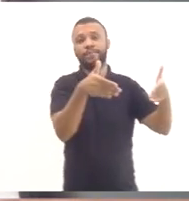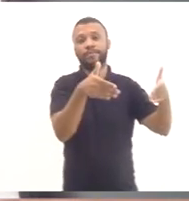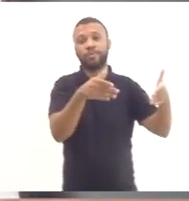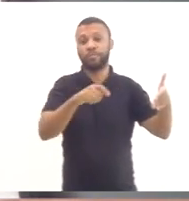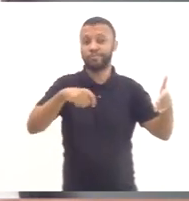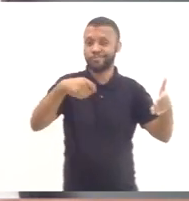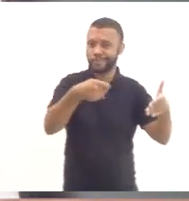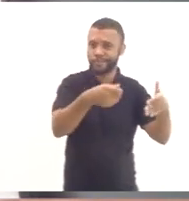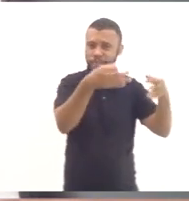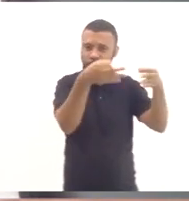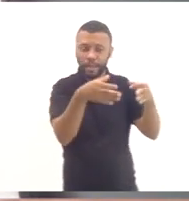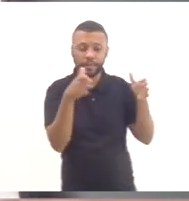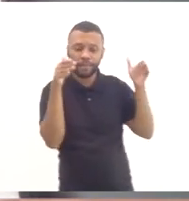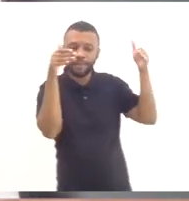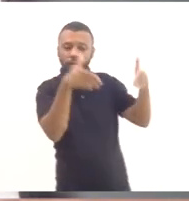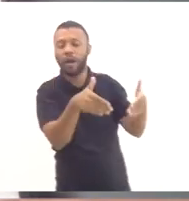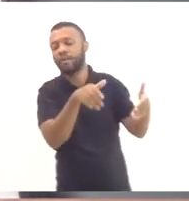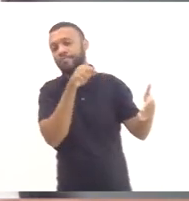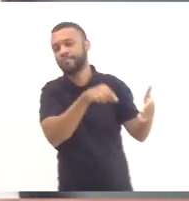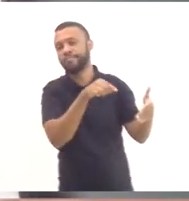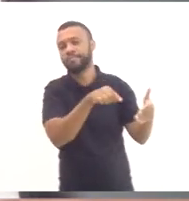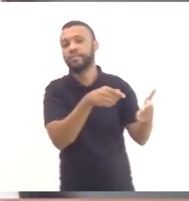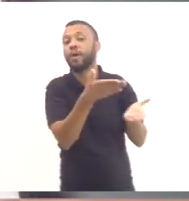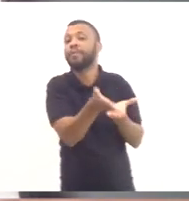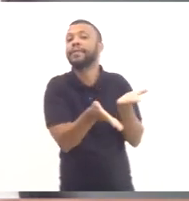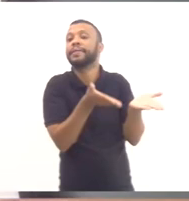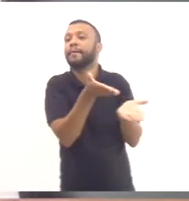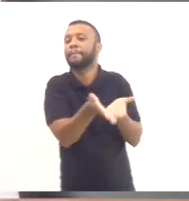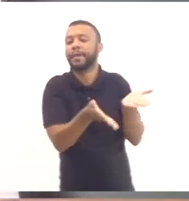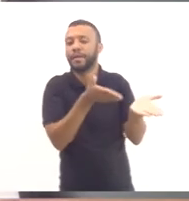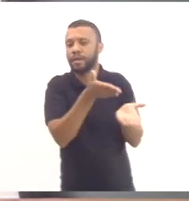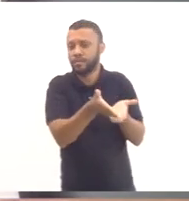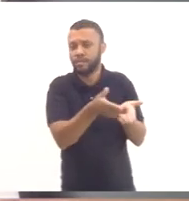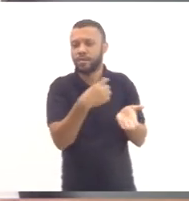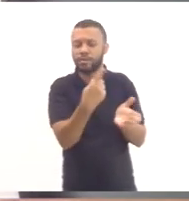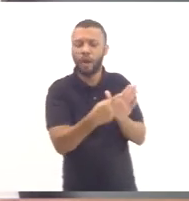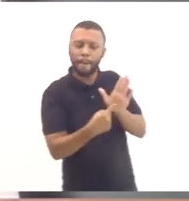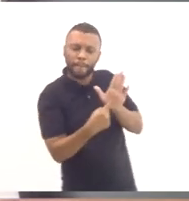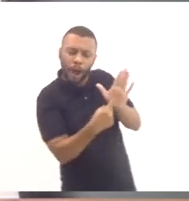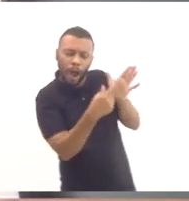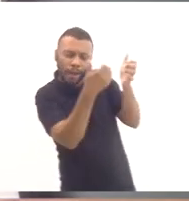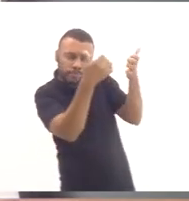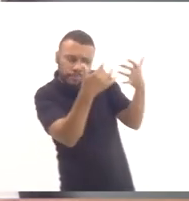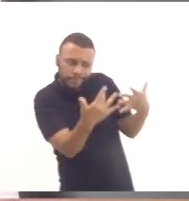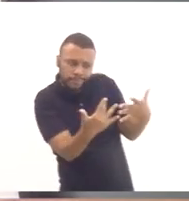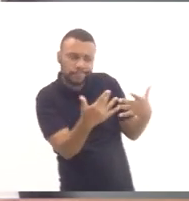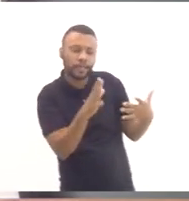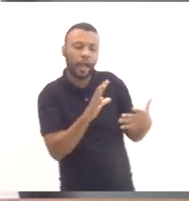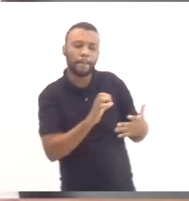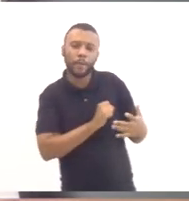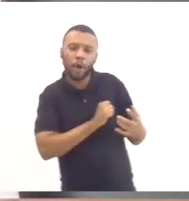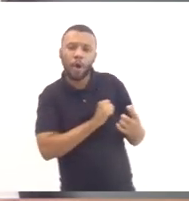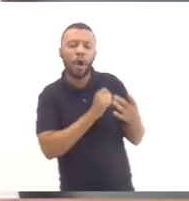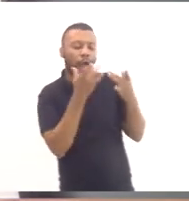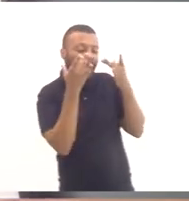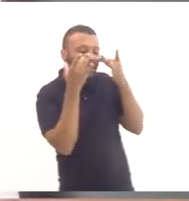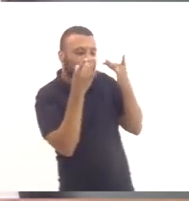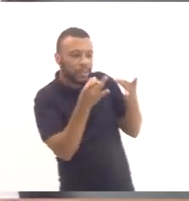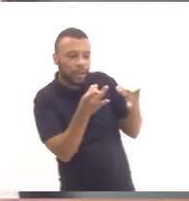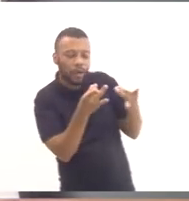correto é esse né o tratamento que a gente dispensa em termos de amor